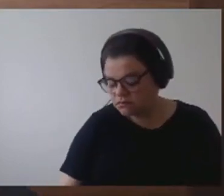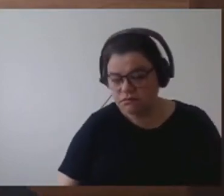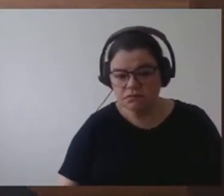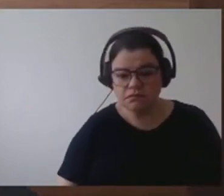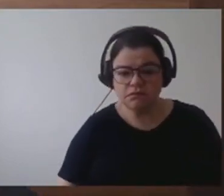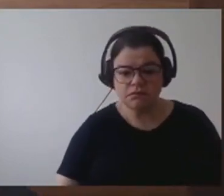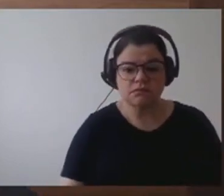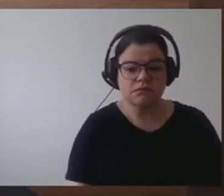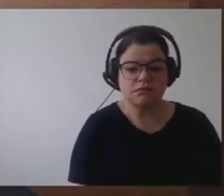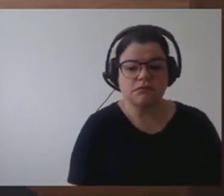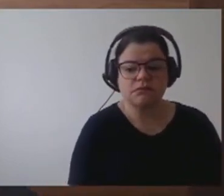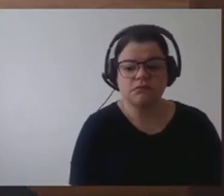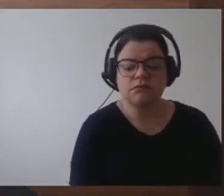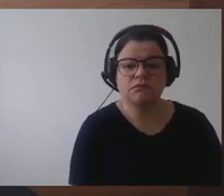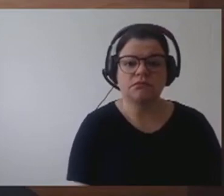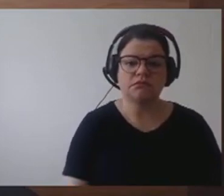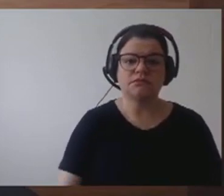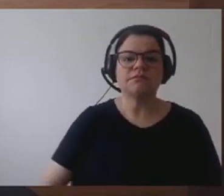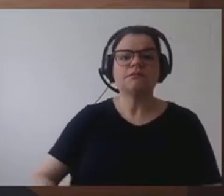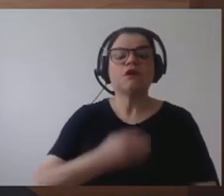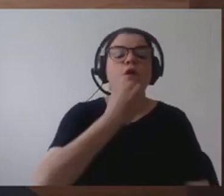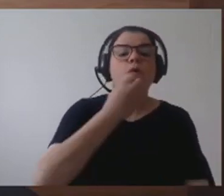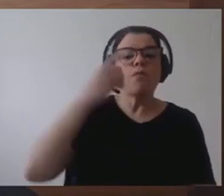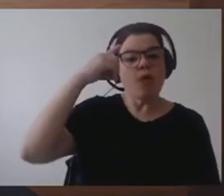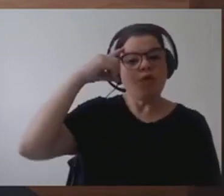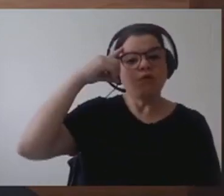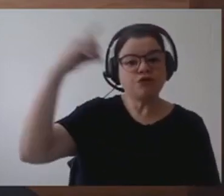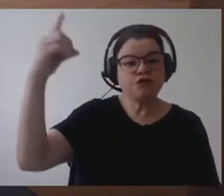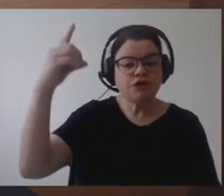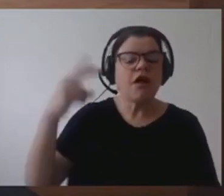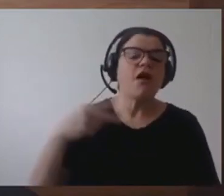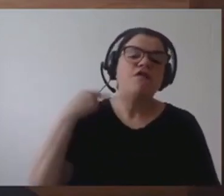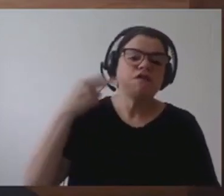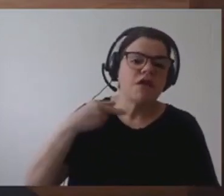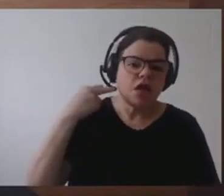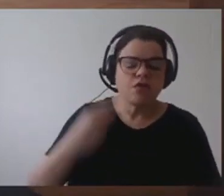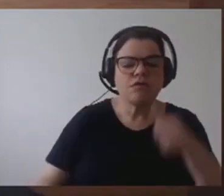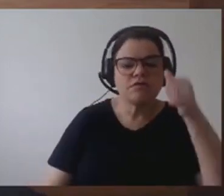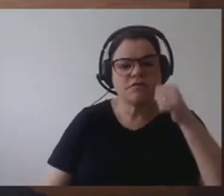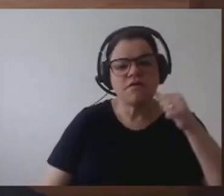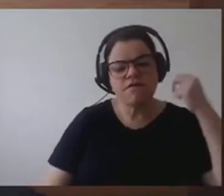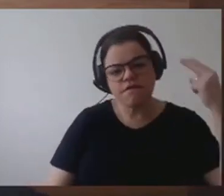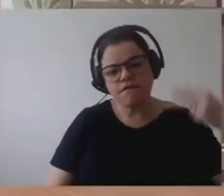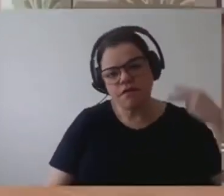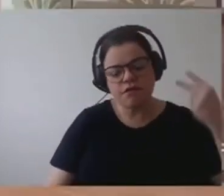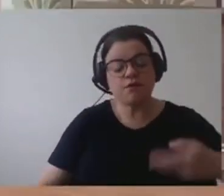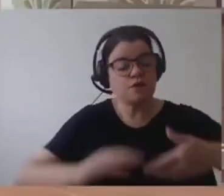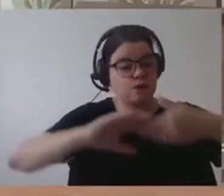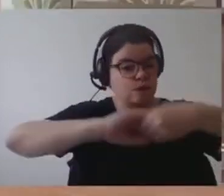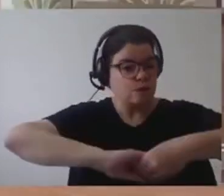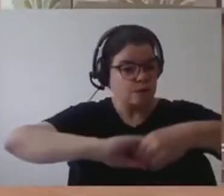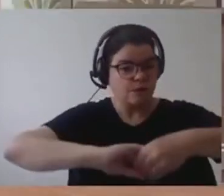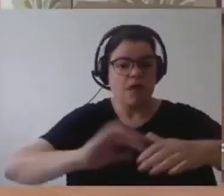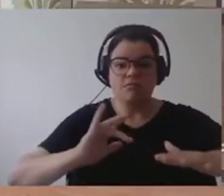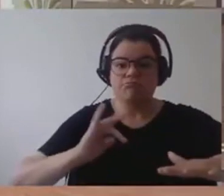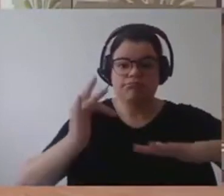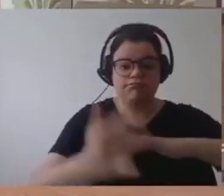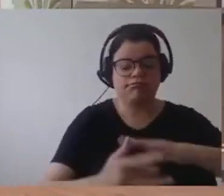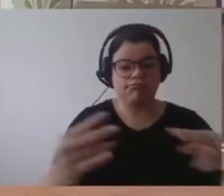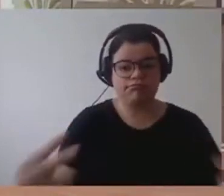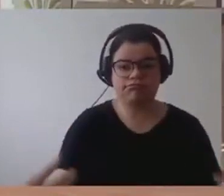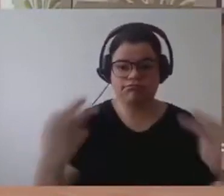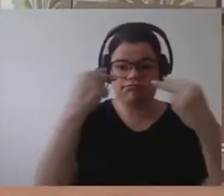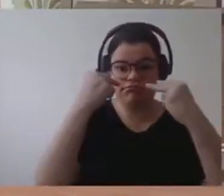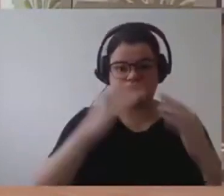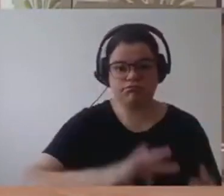bom dia mais uma vez vereadores e vereadoras cumprimentar quem nos acompanha também pelas redes sociais aos visitantes aqui